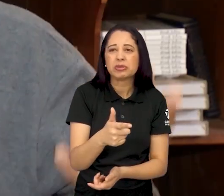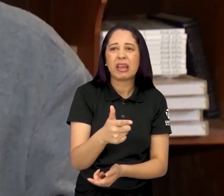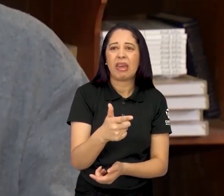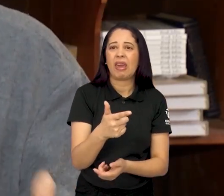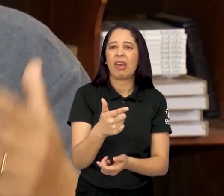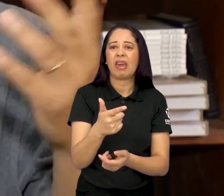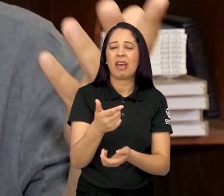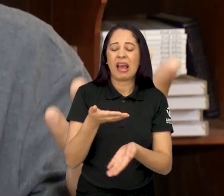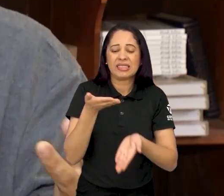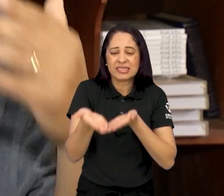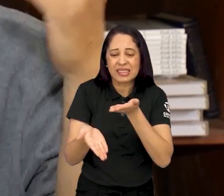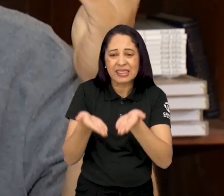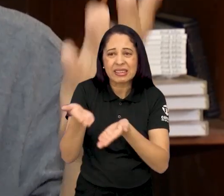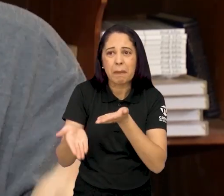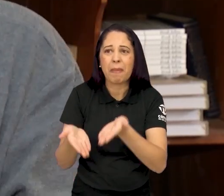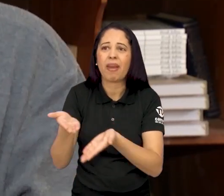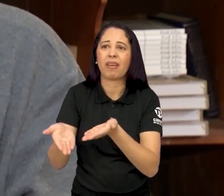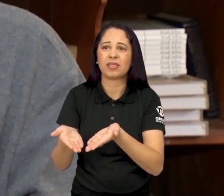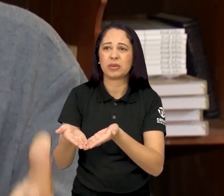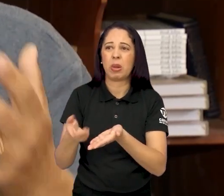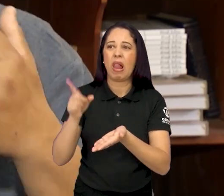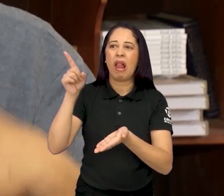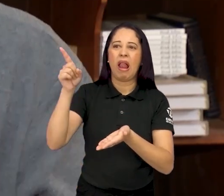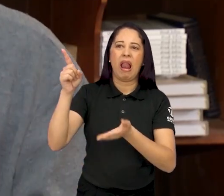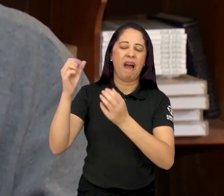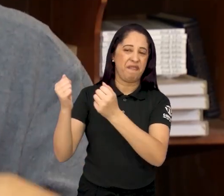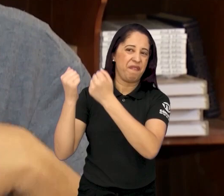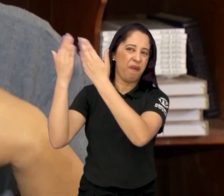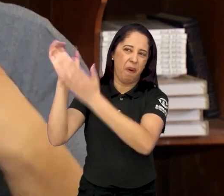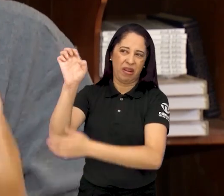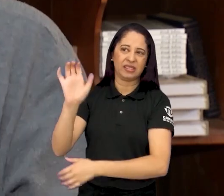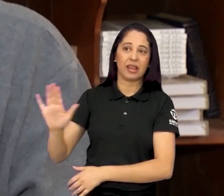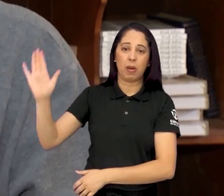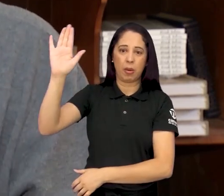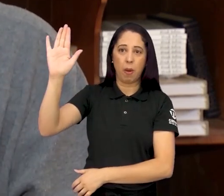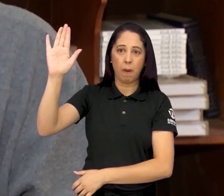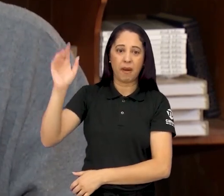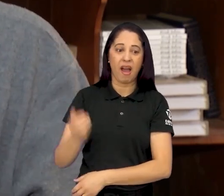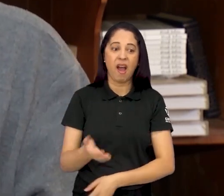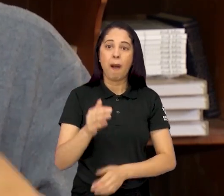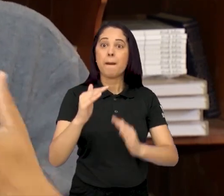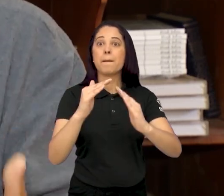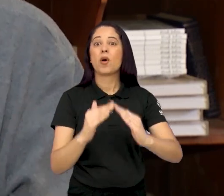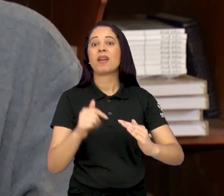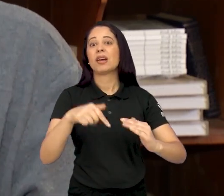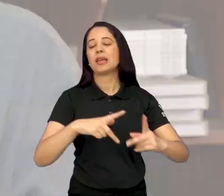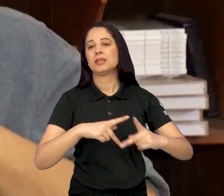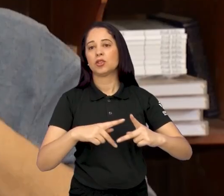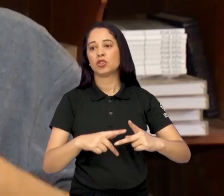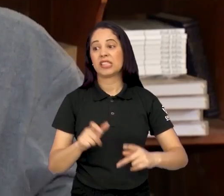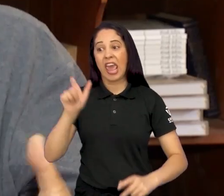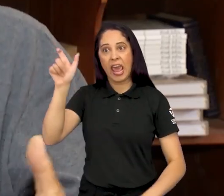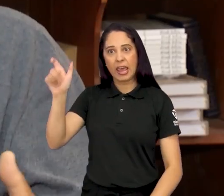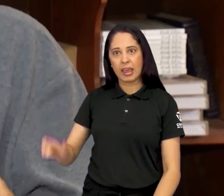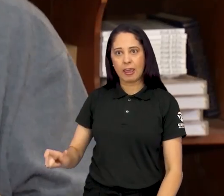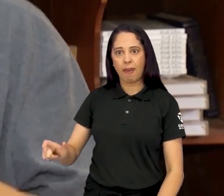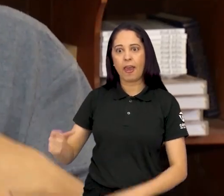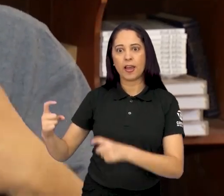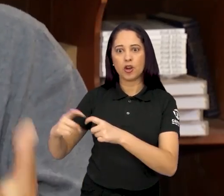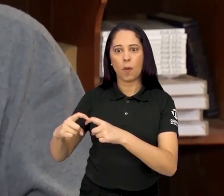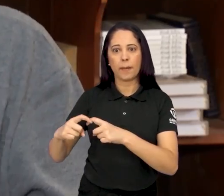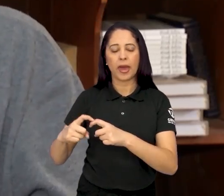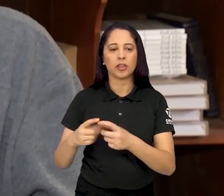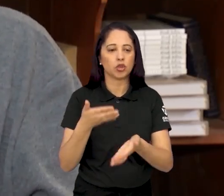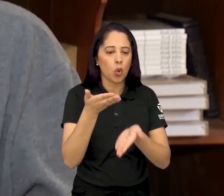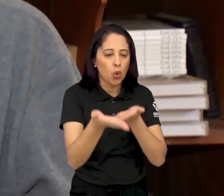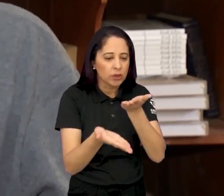do Jordão para se tratar, ou para a Europa mesmo, para Davos, na Suíça, ficavam aqui e eram bem tratadas e se curavam. A vida toda dele ele